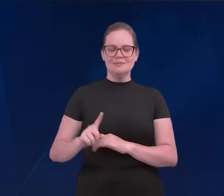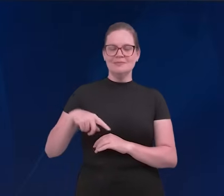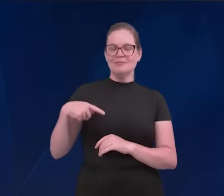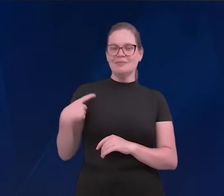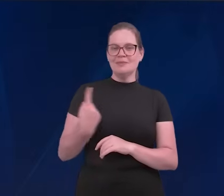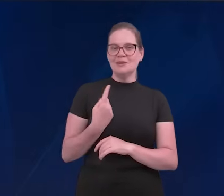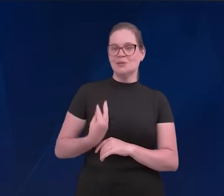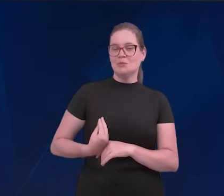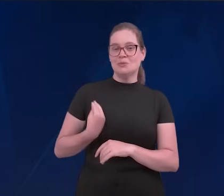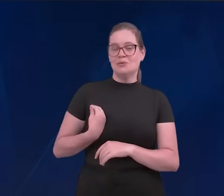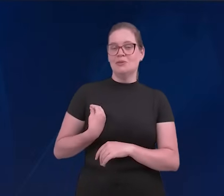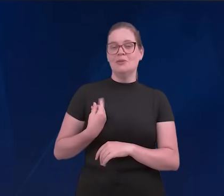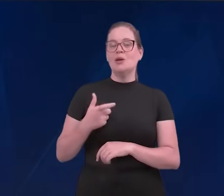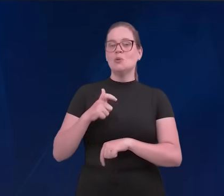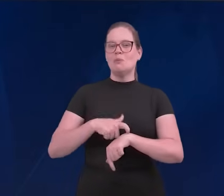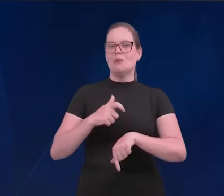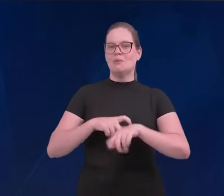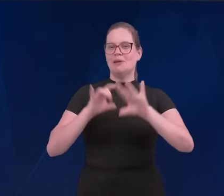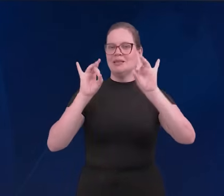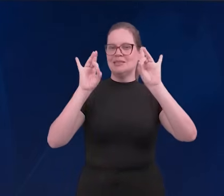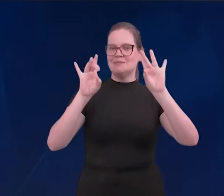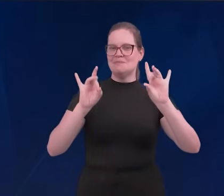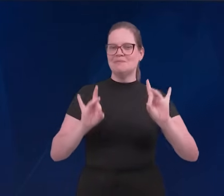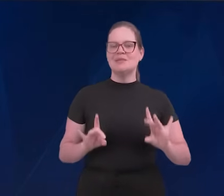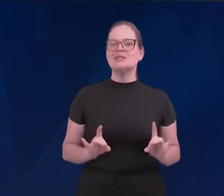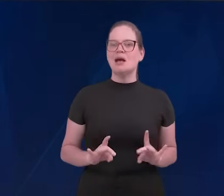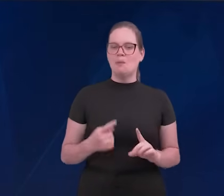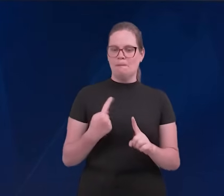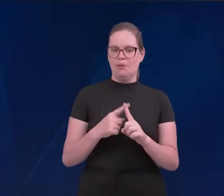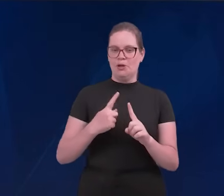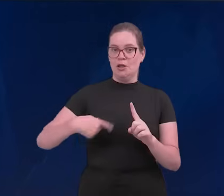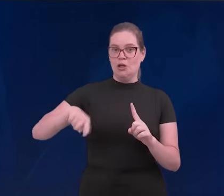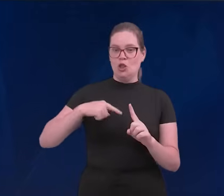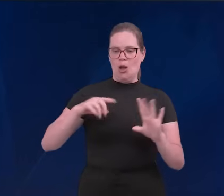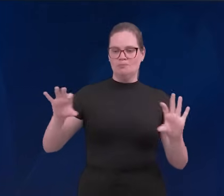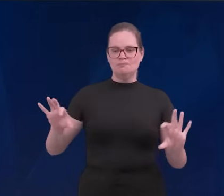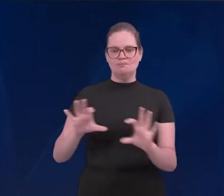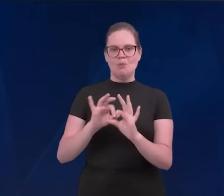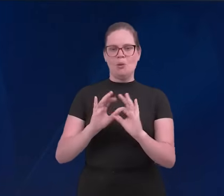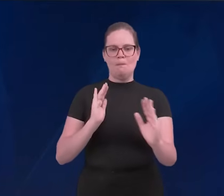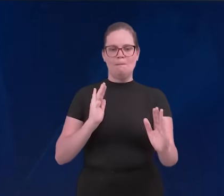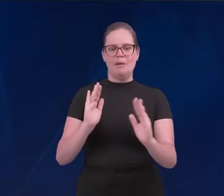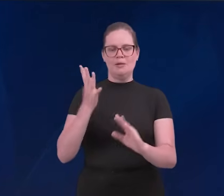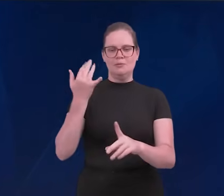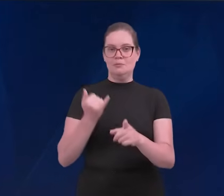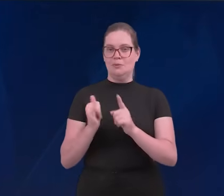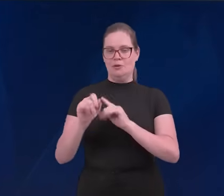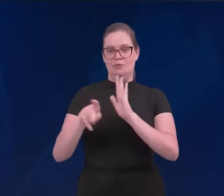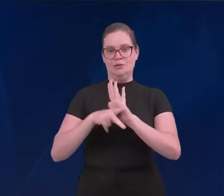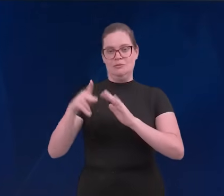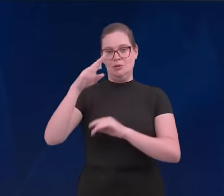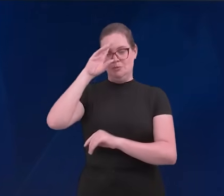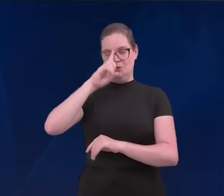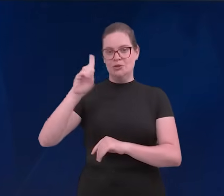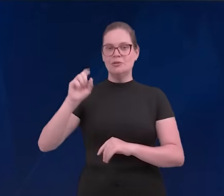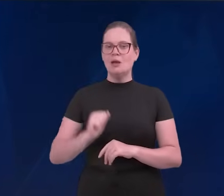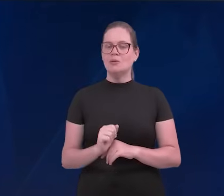estamos vivendo um momento no calendário profético de Deus que nos